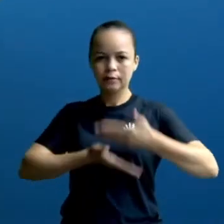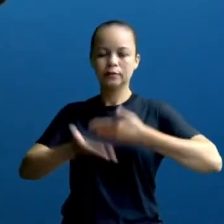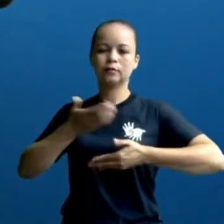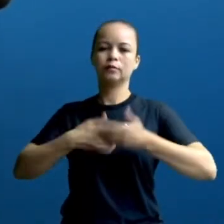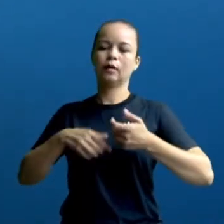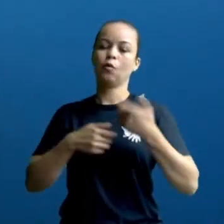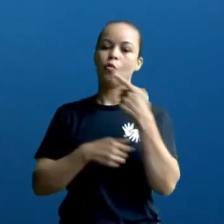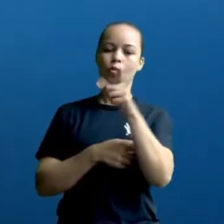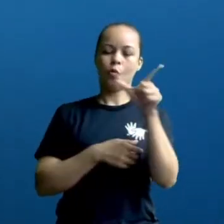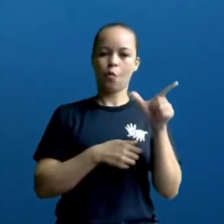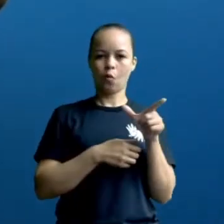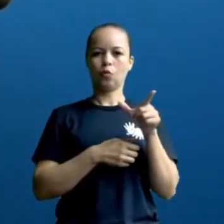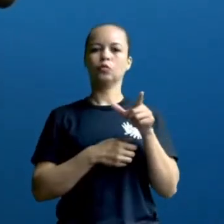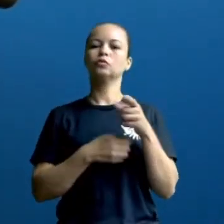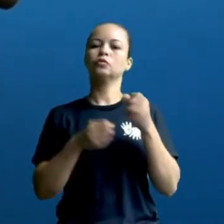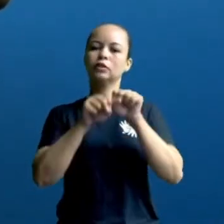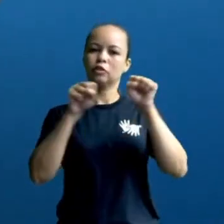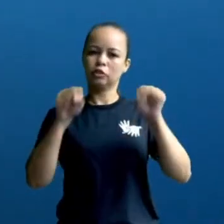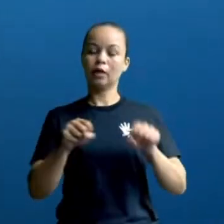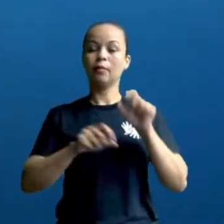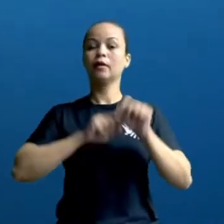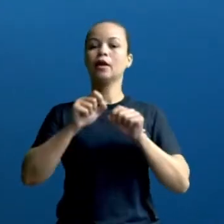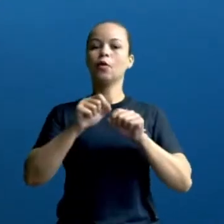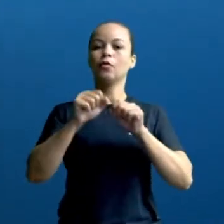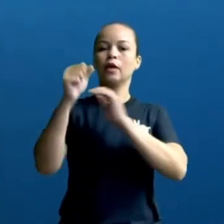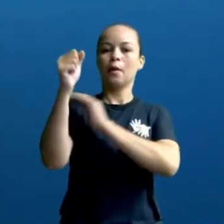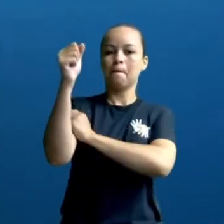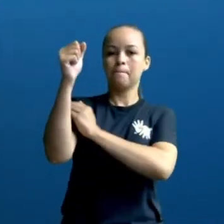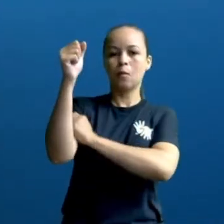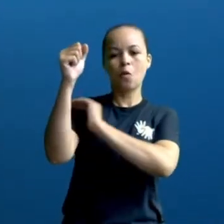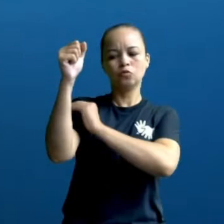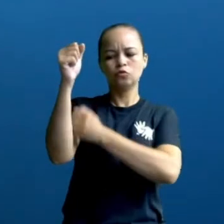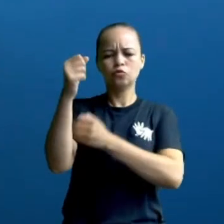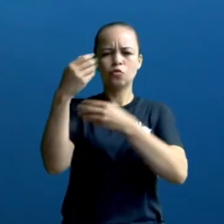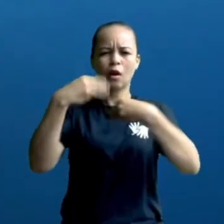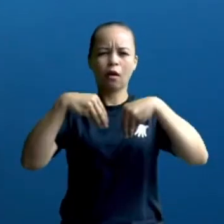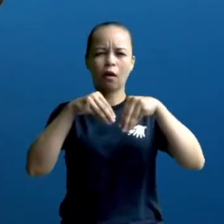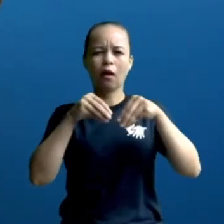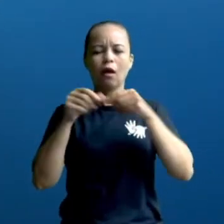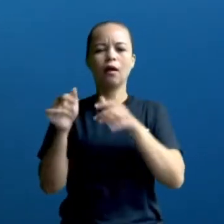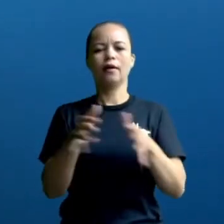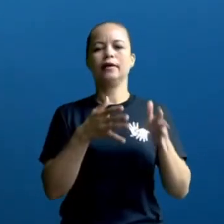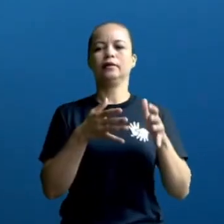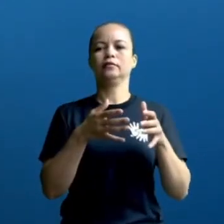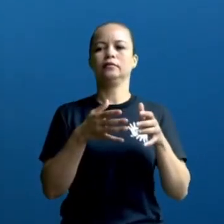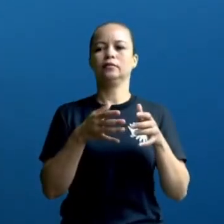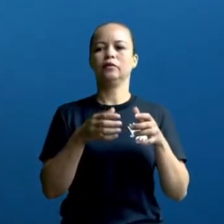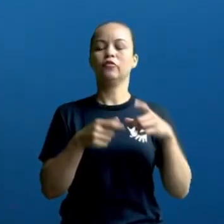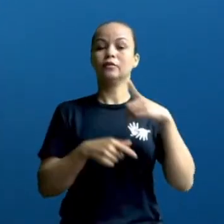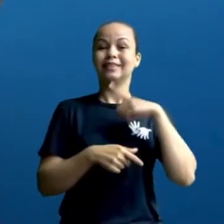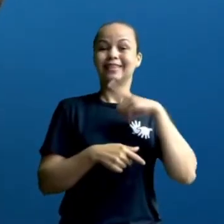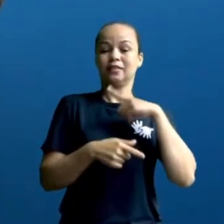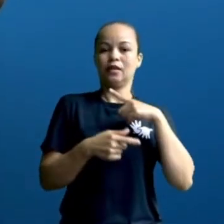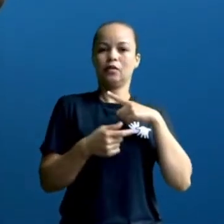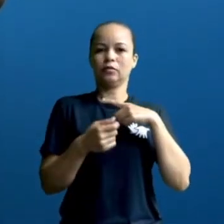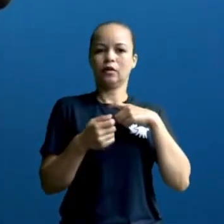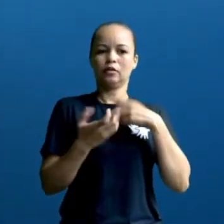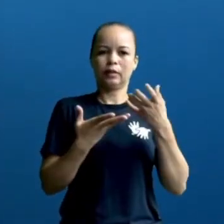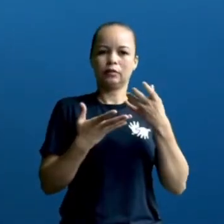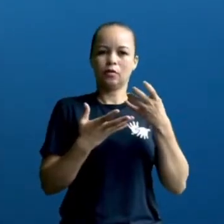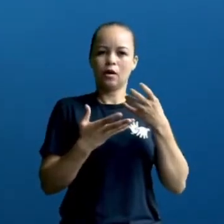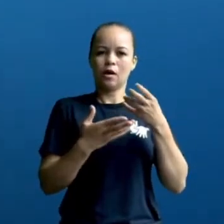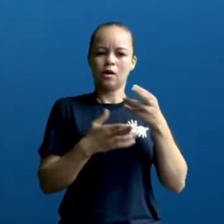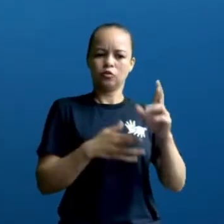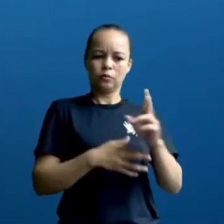outro sistema, o sistema muscular, o sistema que tem a ver com uma ação arco-reflexo. E você tem uma resposta rápida à dor